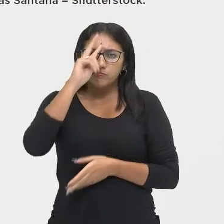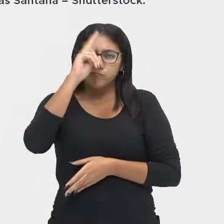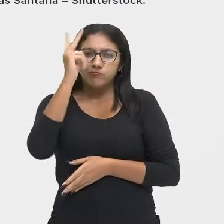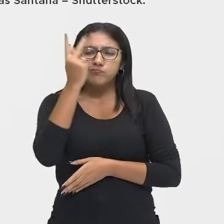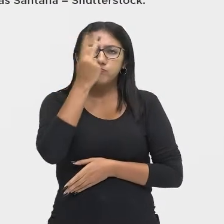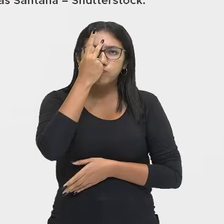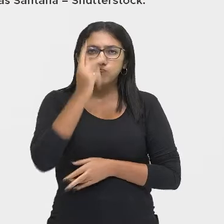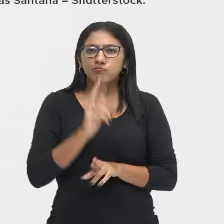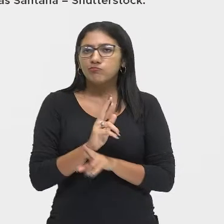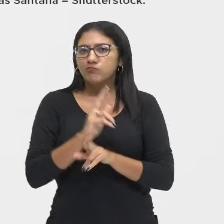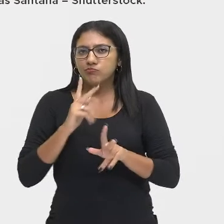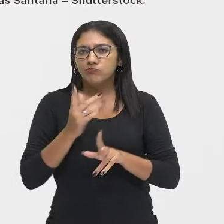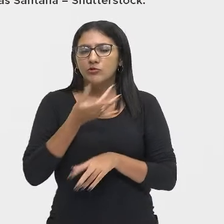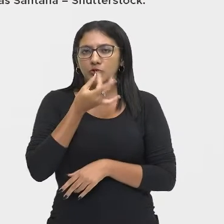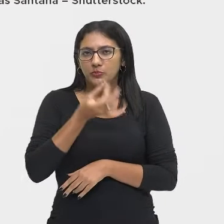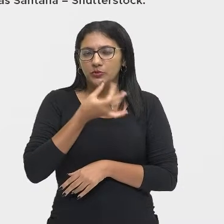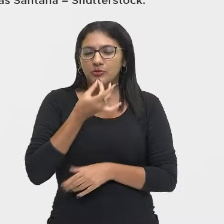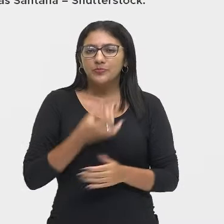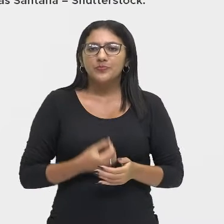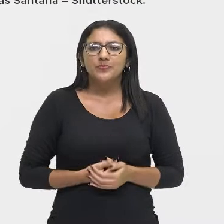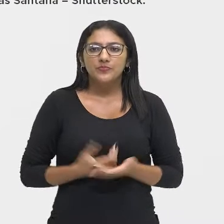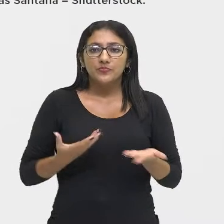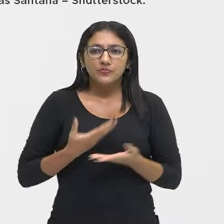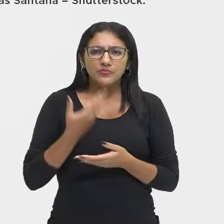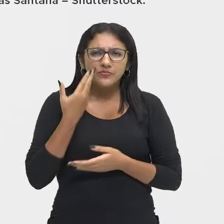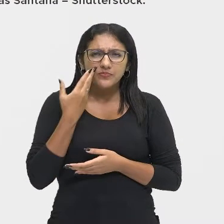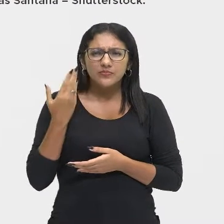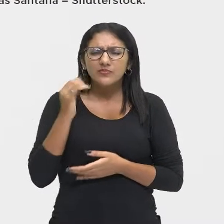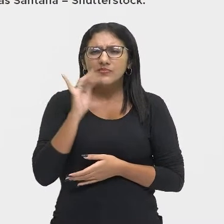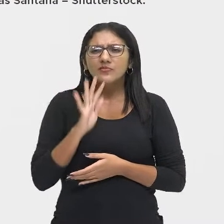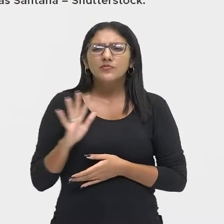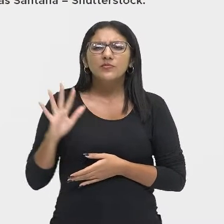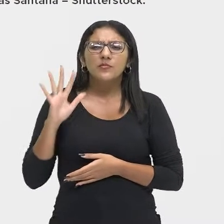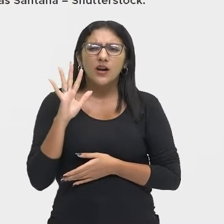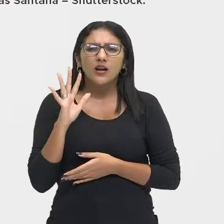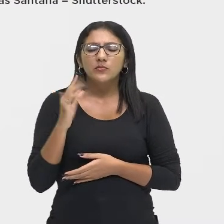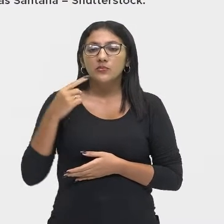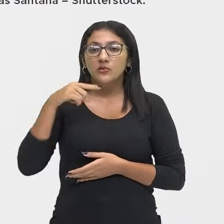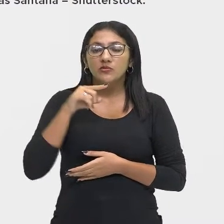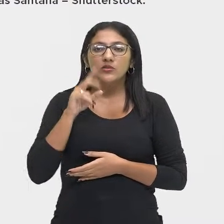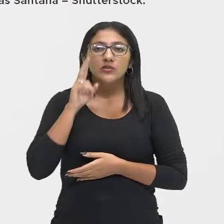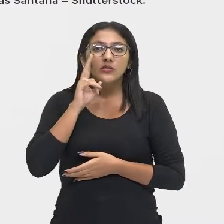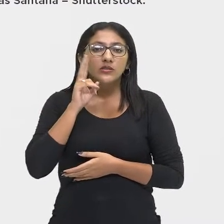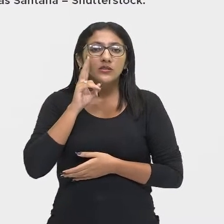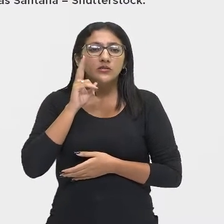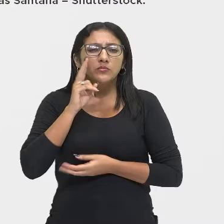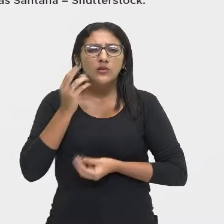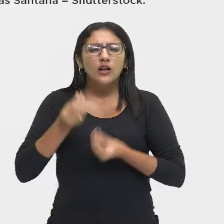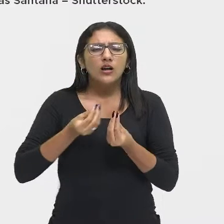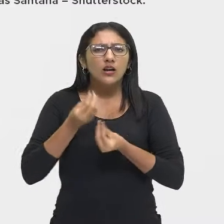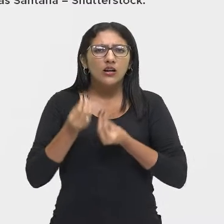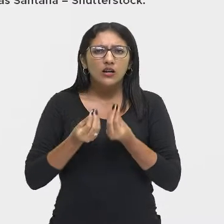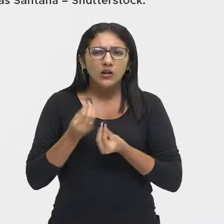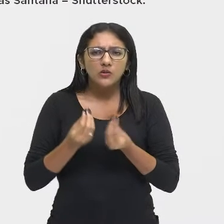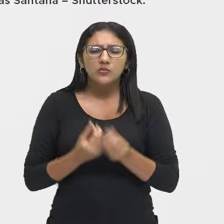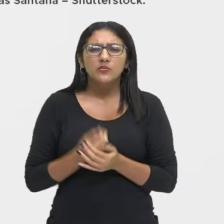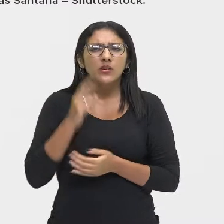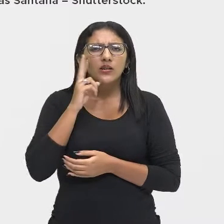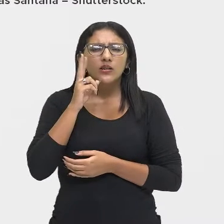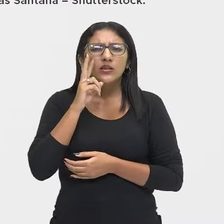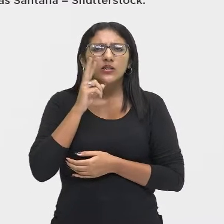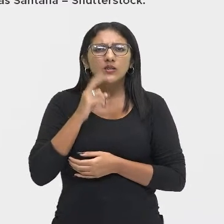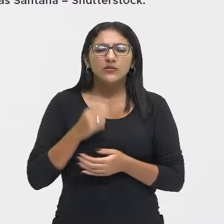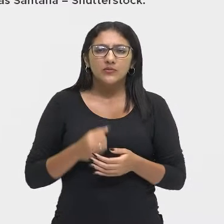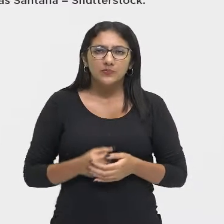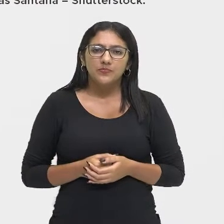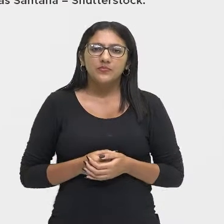crítico. Então aí a gente colocou até essa foto para lembrar, para remeter aquele dito popular que